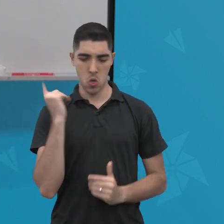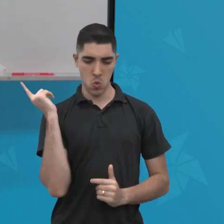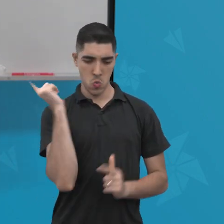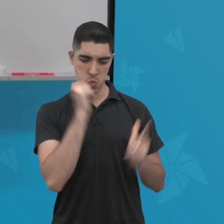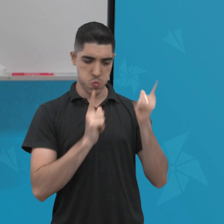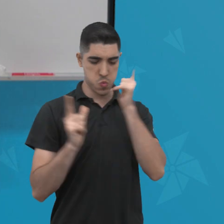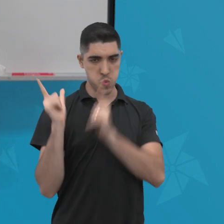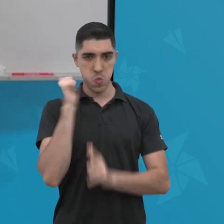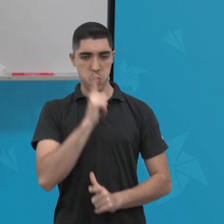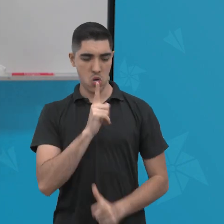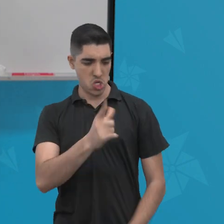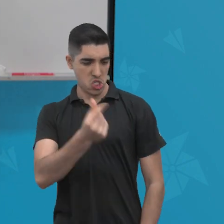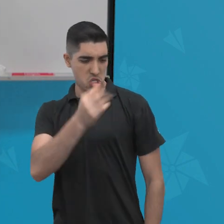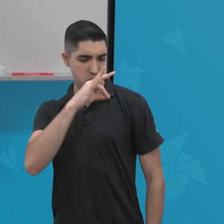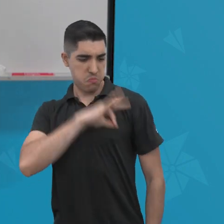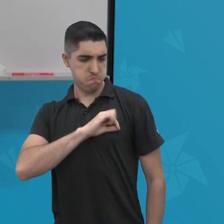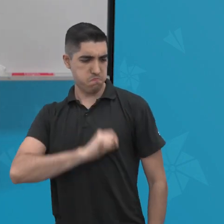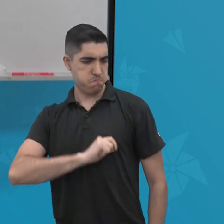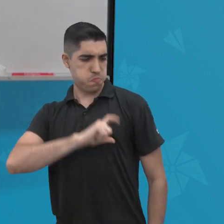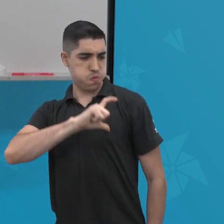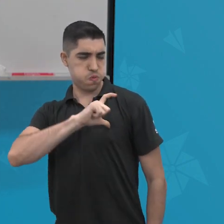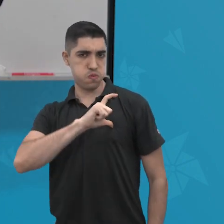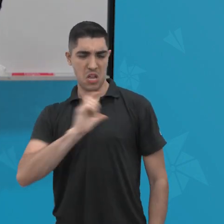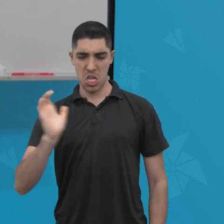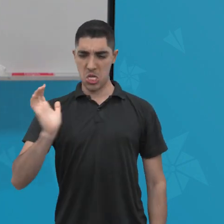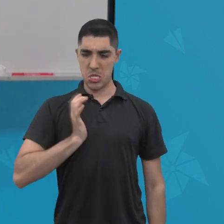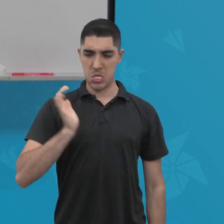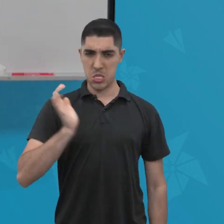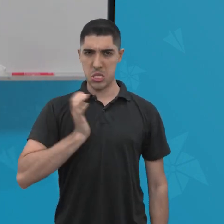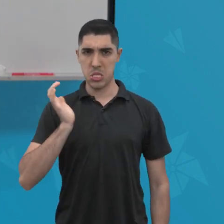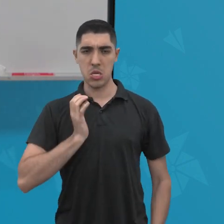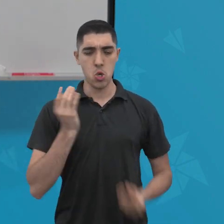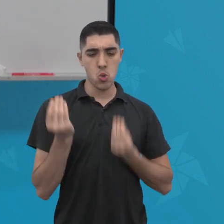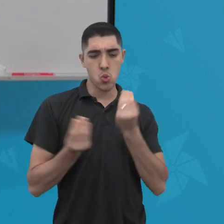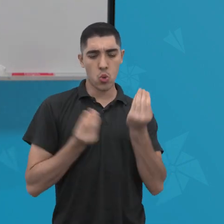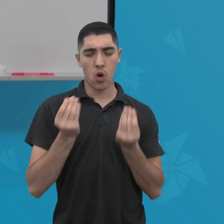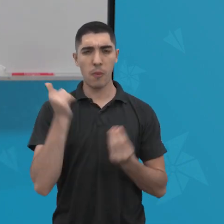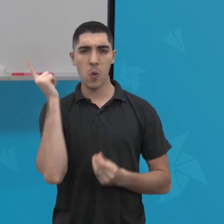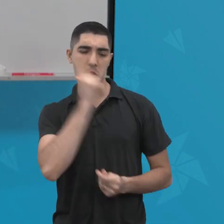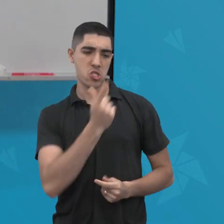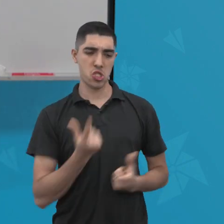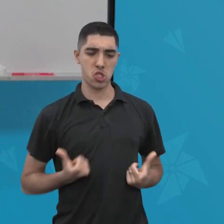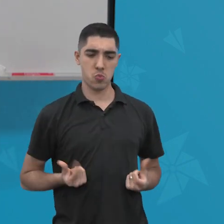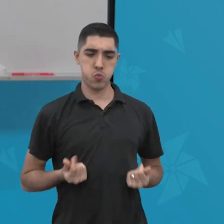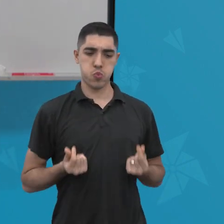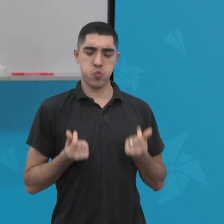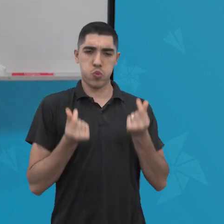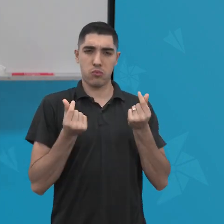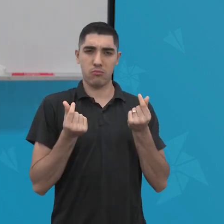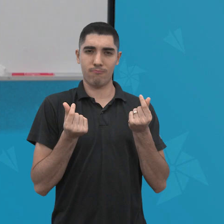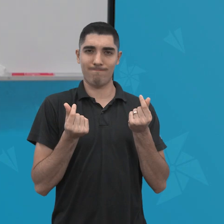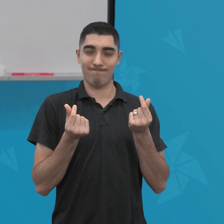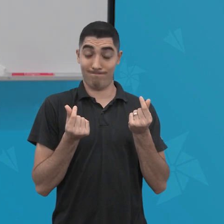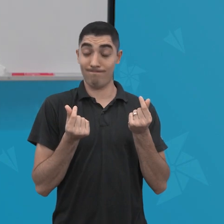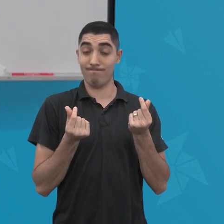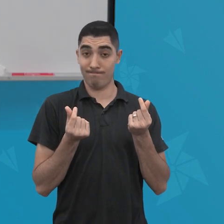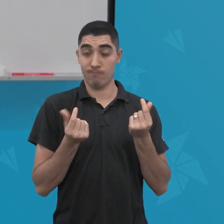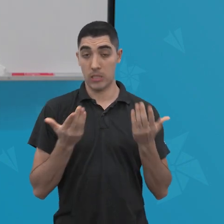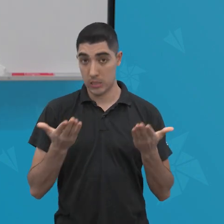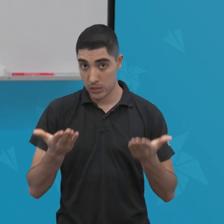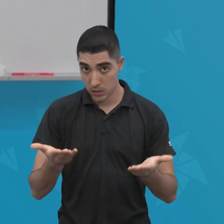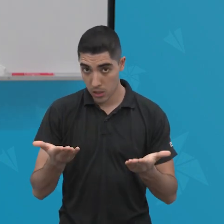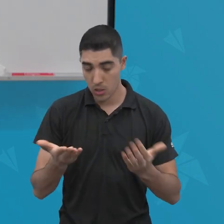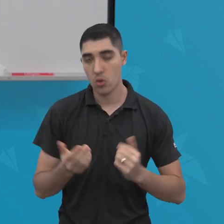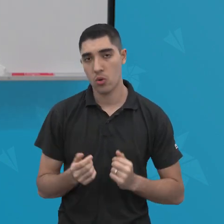se enriquecer e ao ato de se buscar um enriquecimento, né? E isso